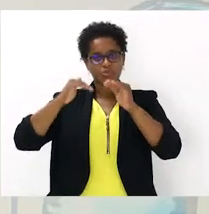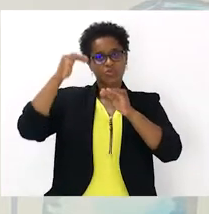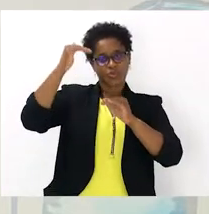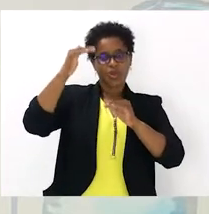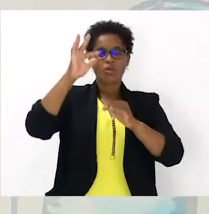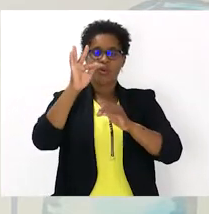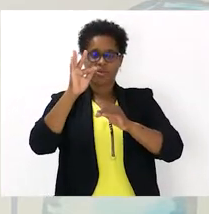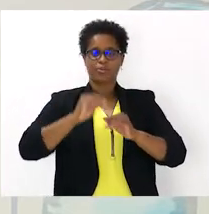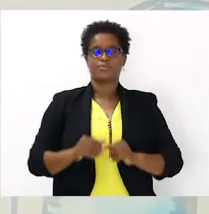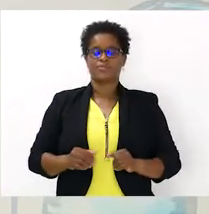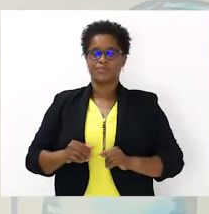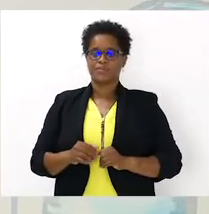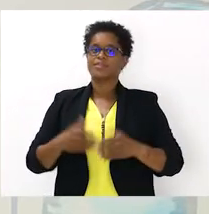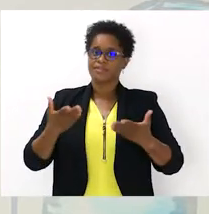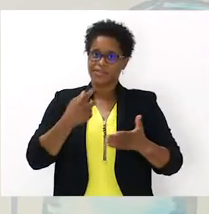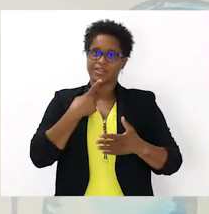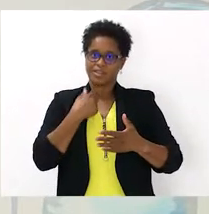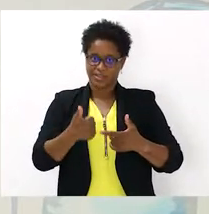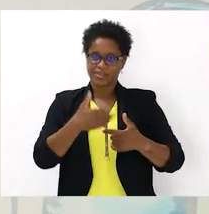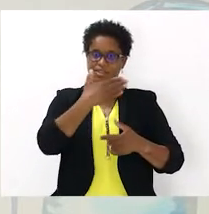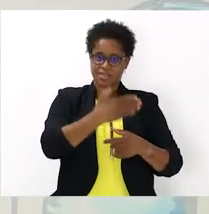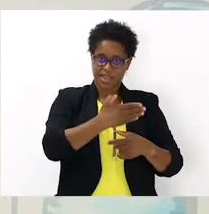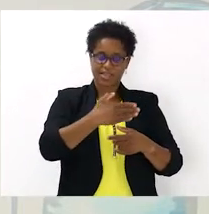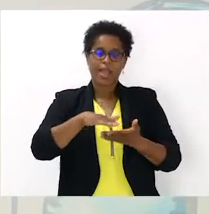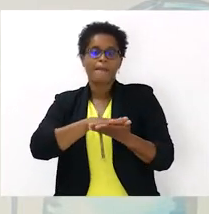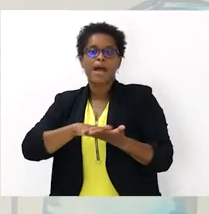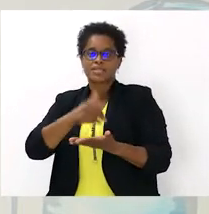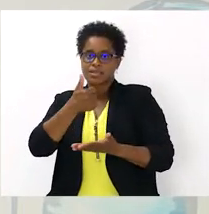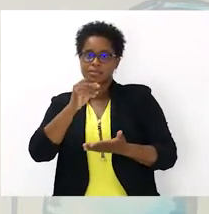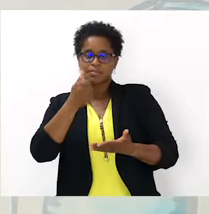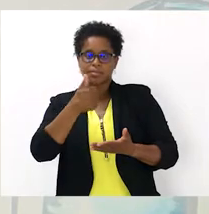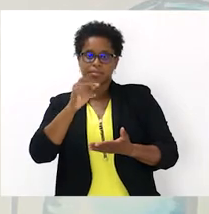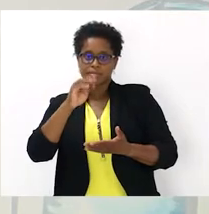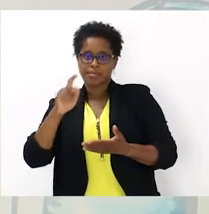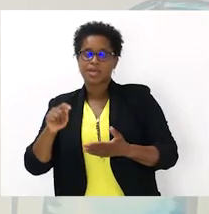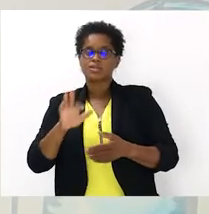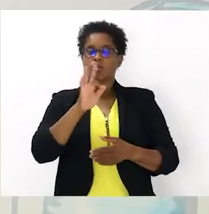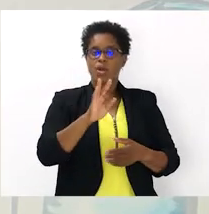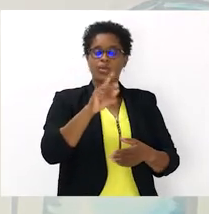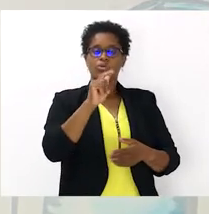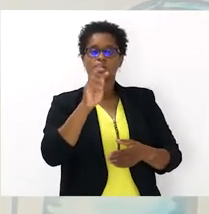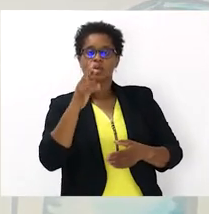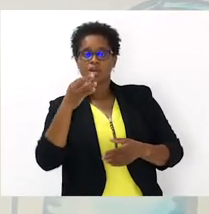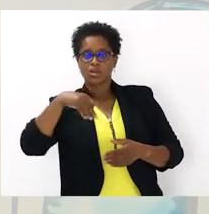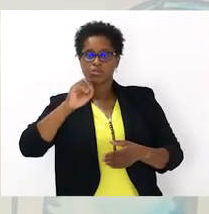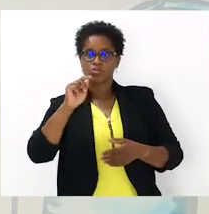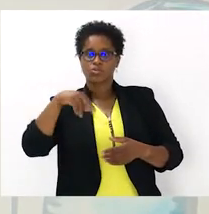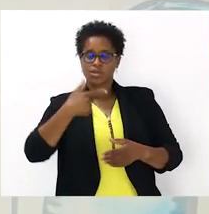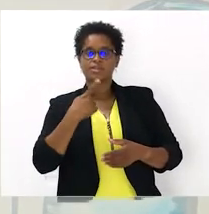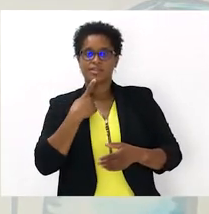expoente, 4. Certo? 7 é a base, 4 é o expoente.